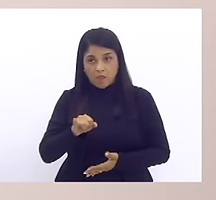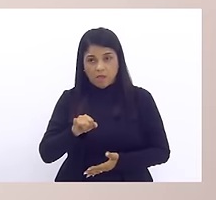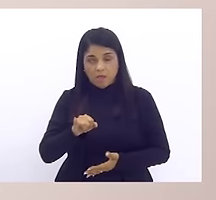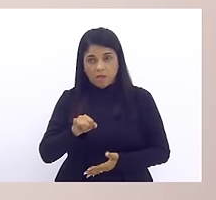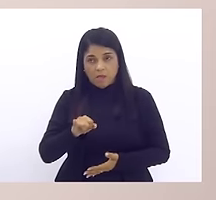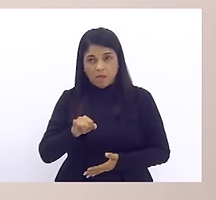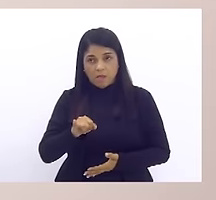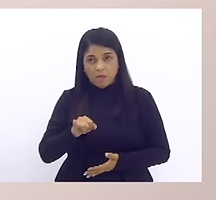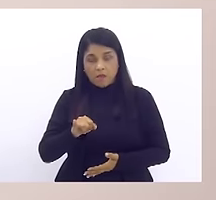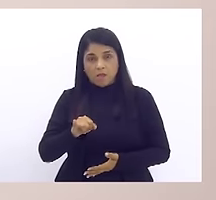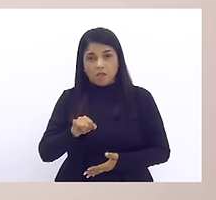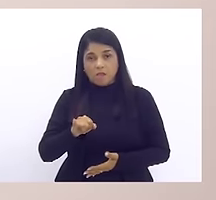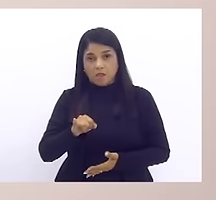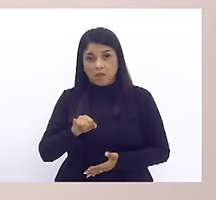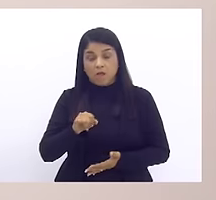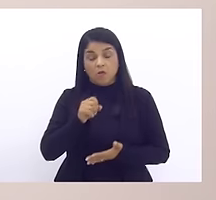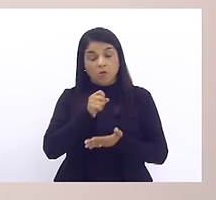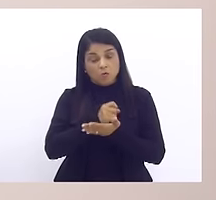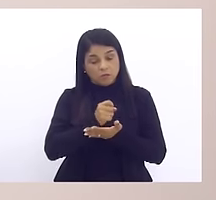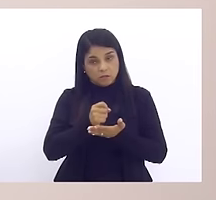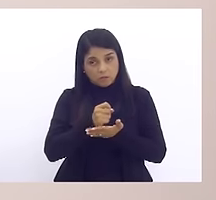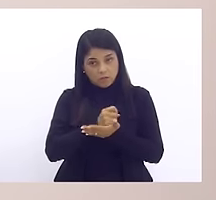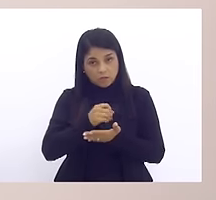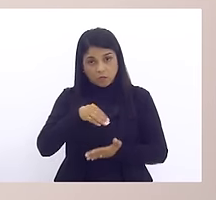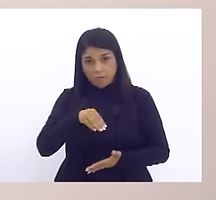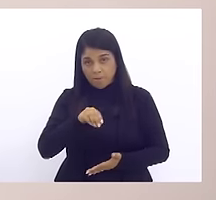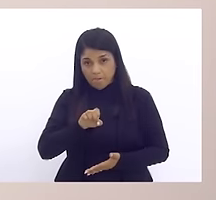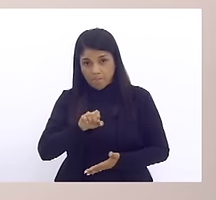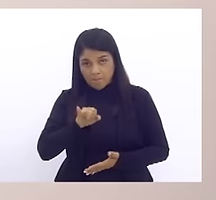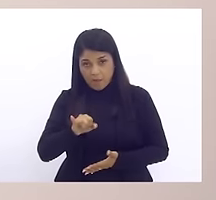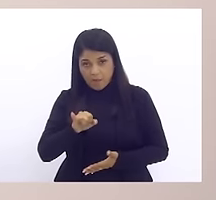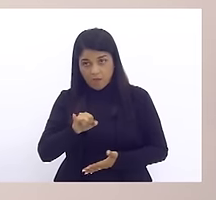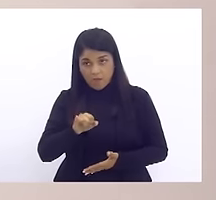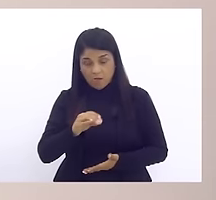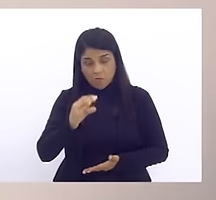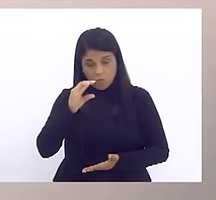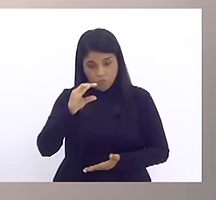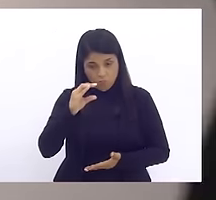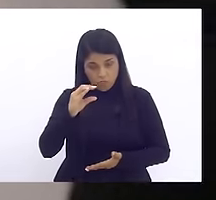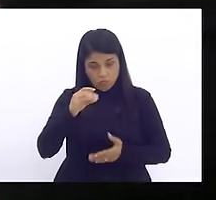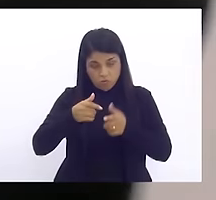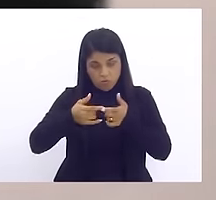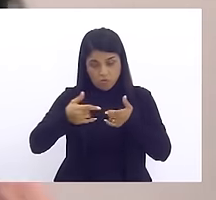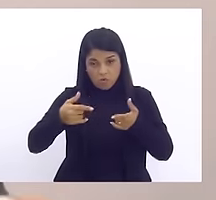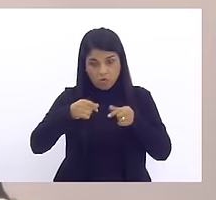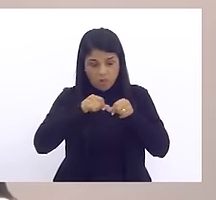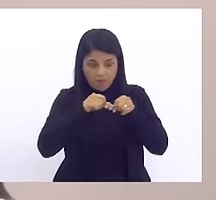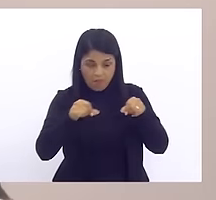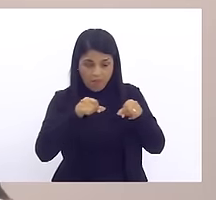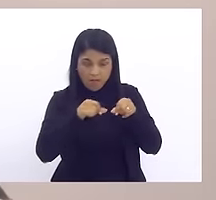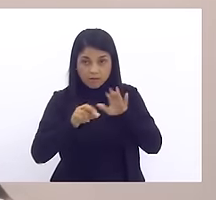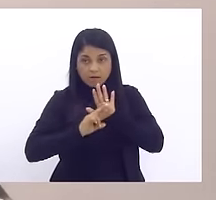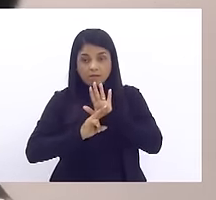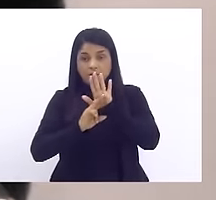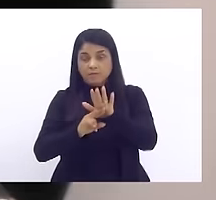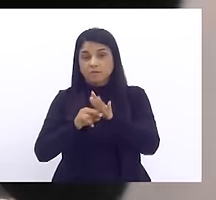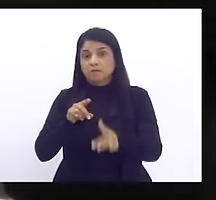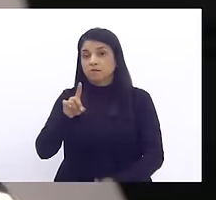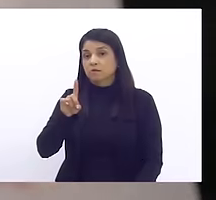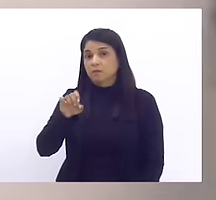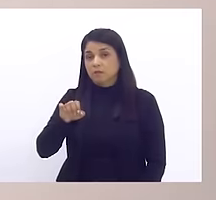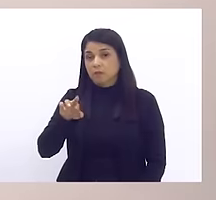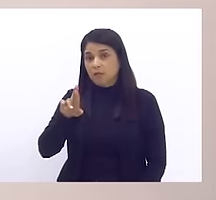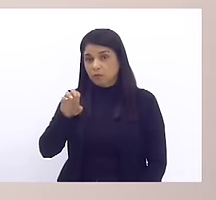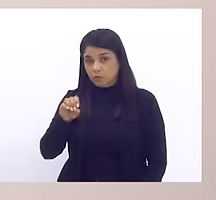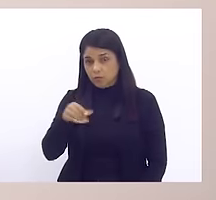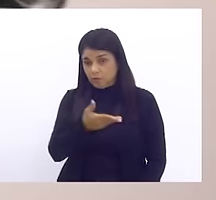contratou por meio que anda com bolo de lacre do Detro representando o deto com poder de polícia pra lacar o carro dos